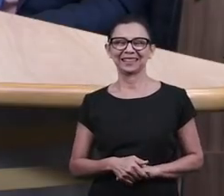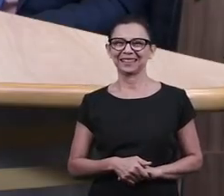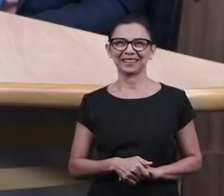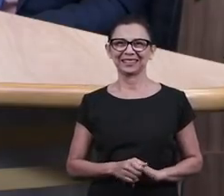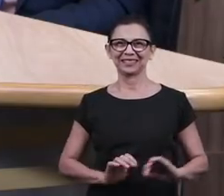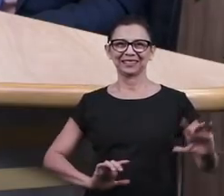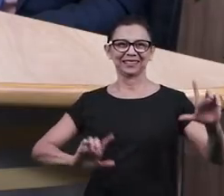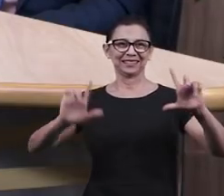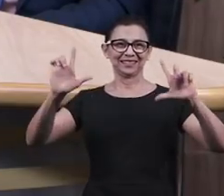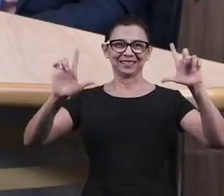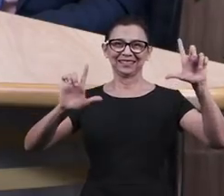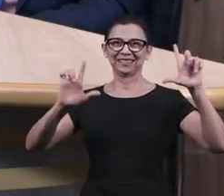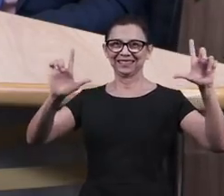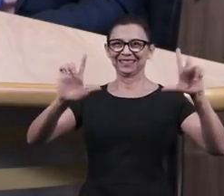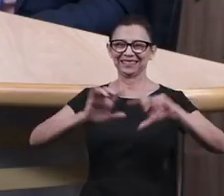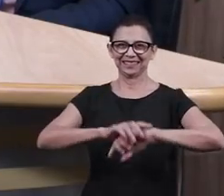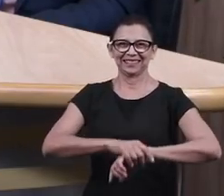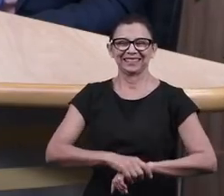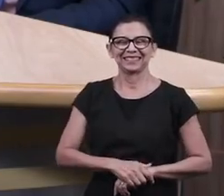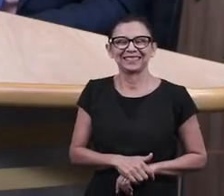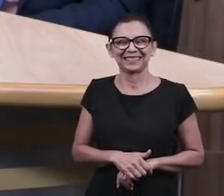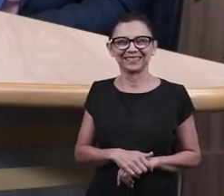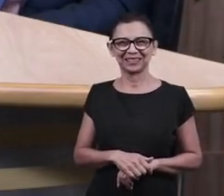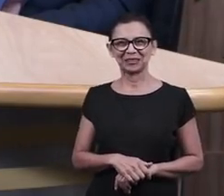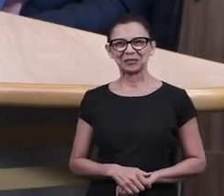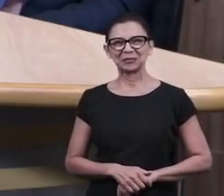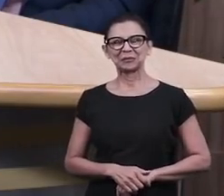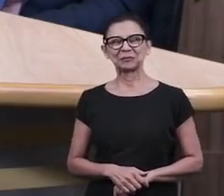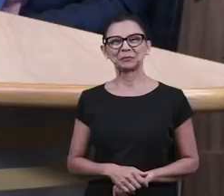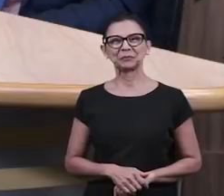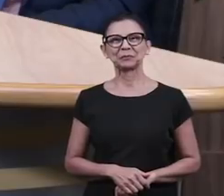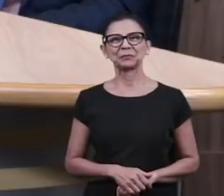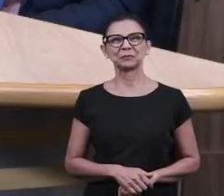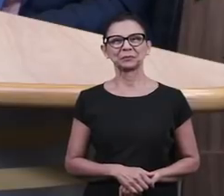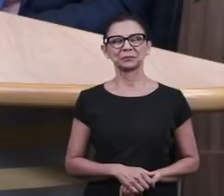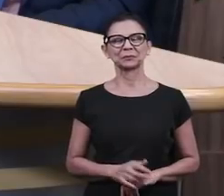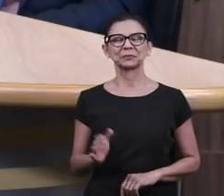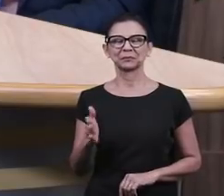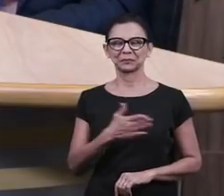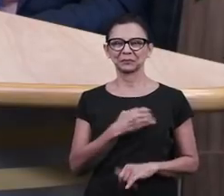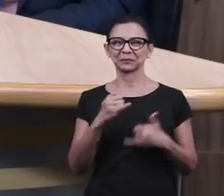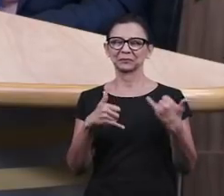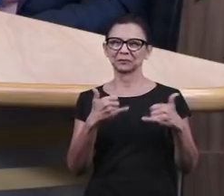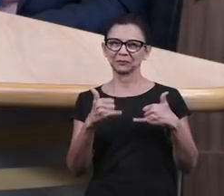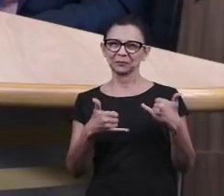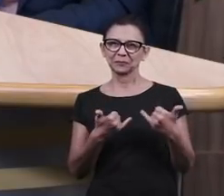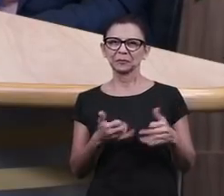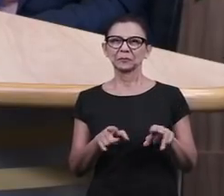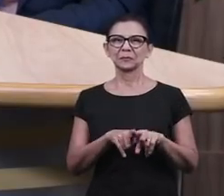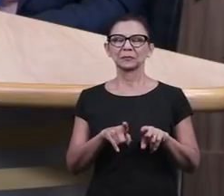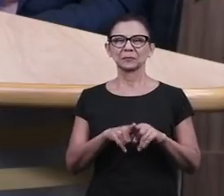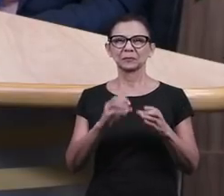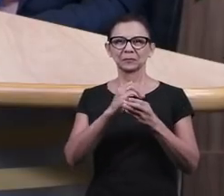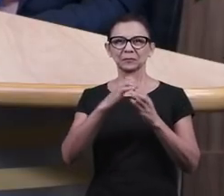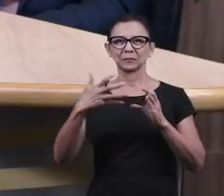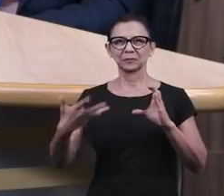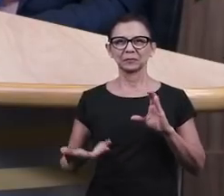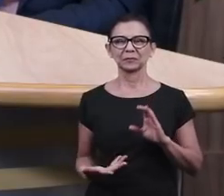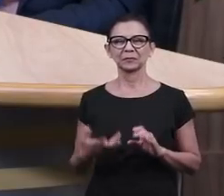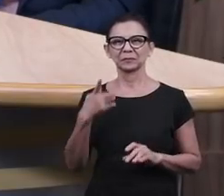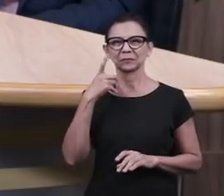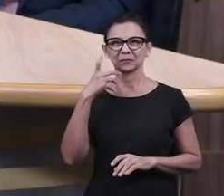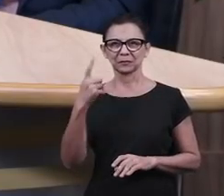depois. Pode assistir depois, vai estar no YouTube, não tem problema. Não vai ter também não, né? Tem outro aspecto interessante também, Marcelo, que você falou sobre Noé e sobre